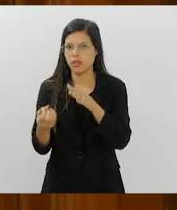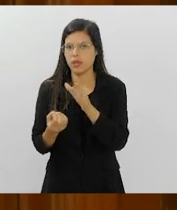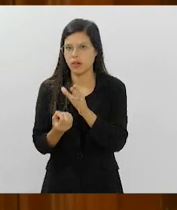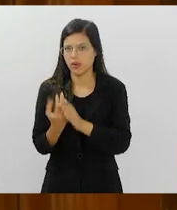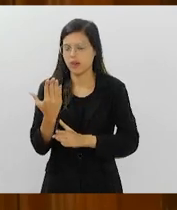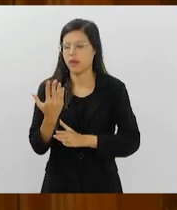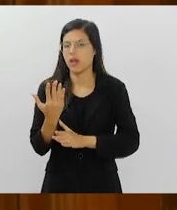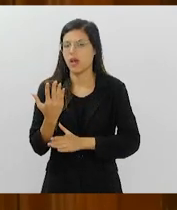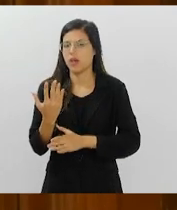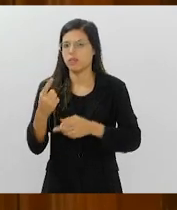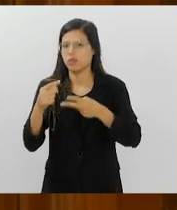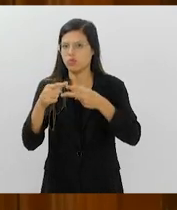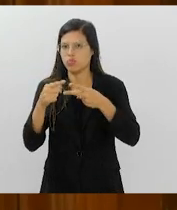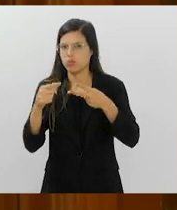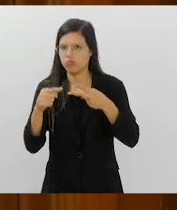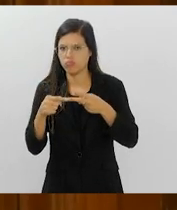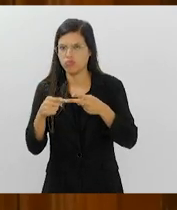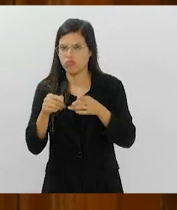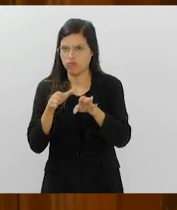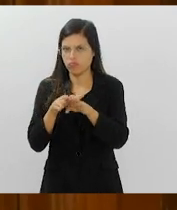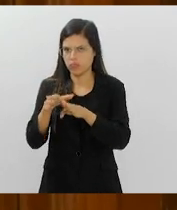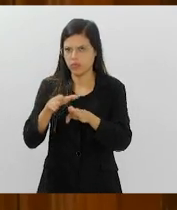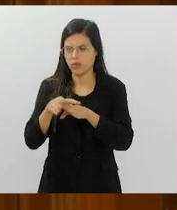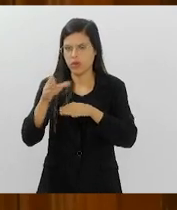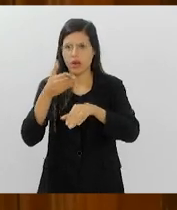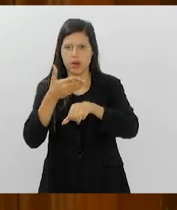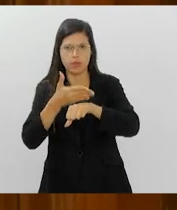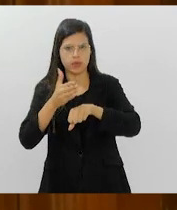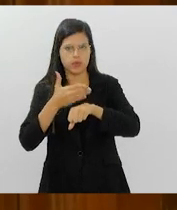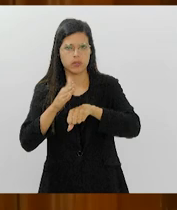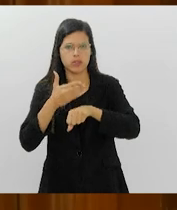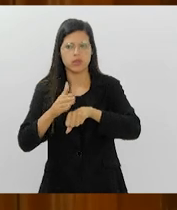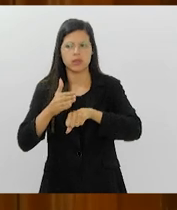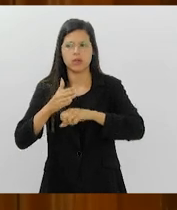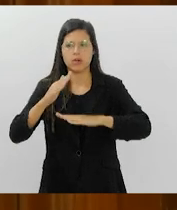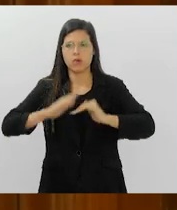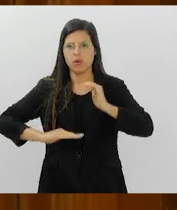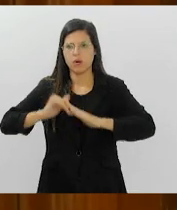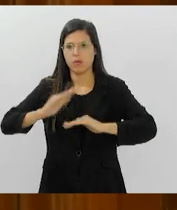foram criadas duas instruções, né? Na verdade, uma capacitação aos profissionais